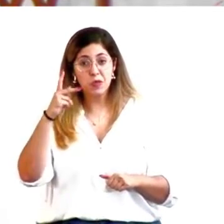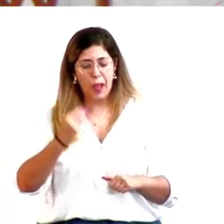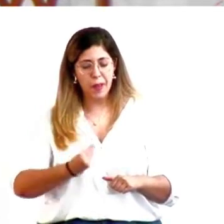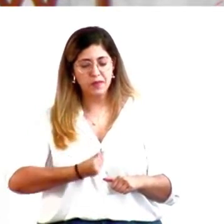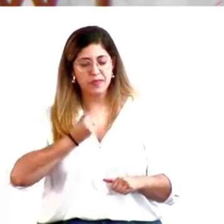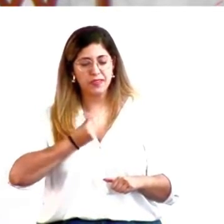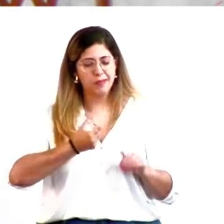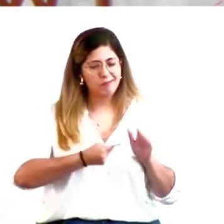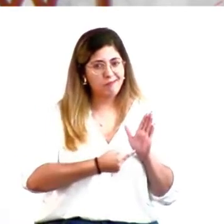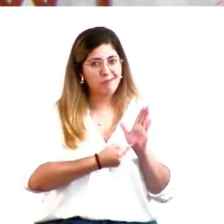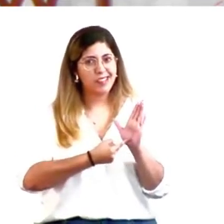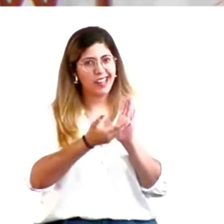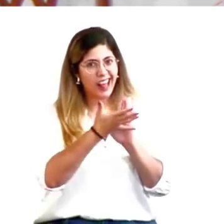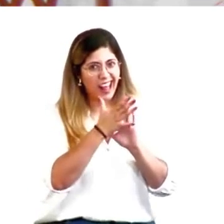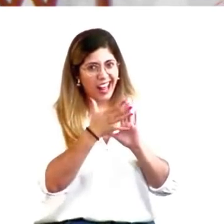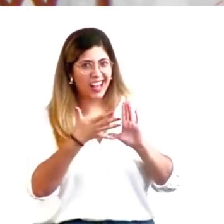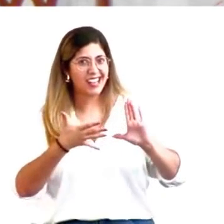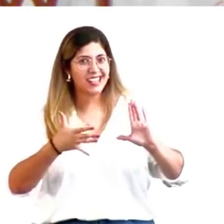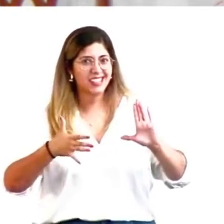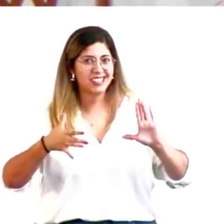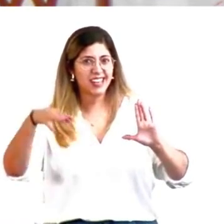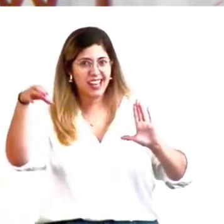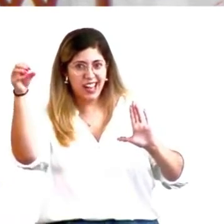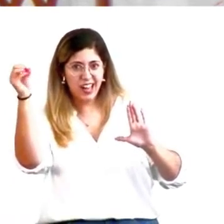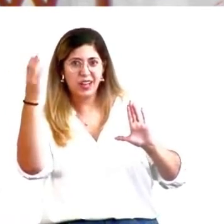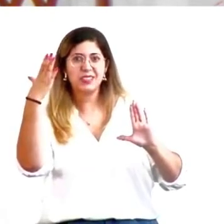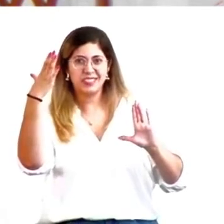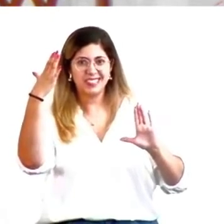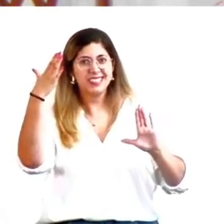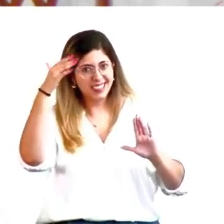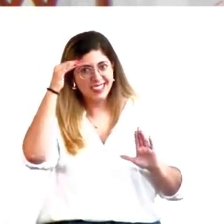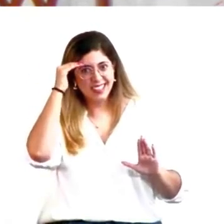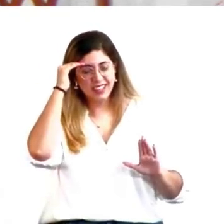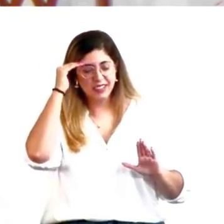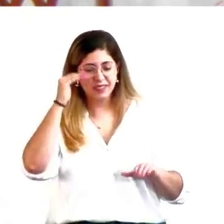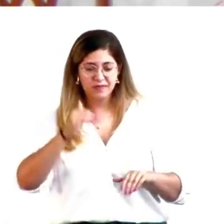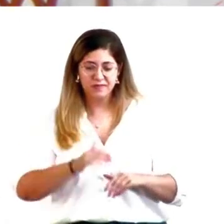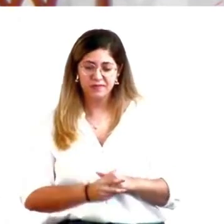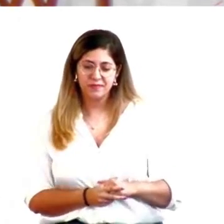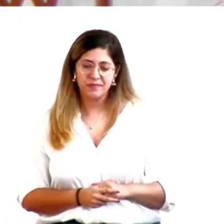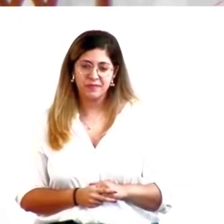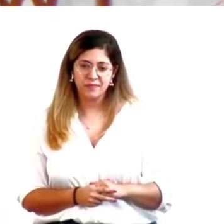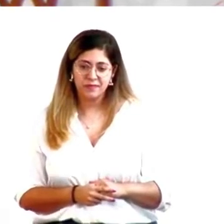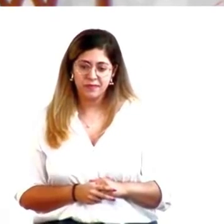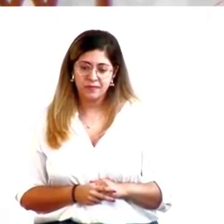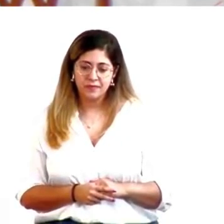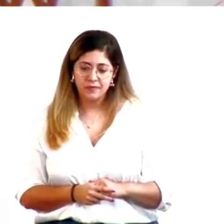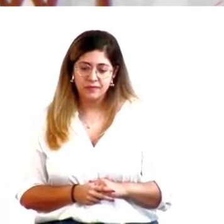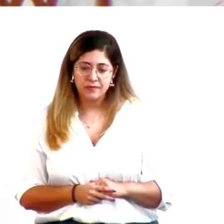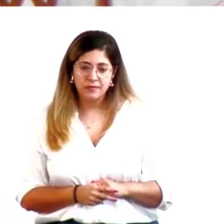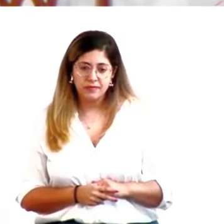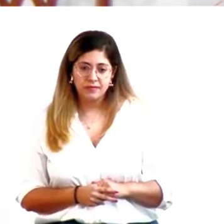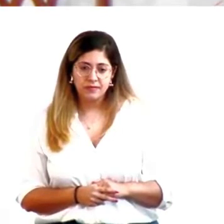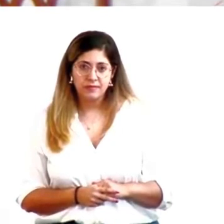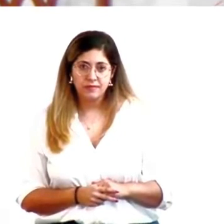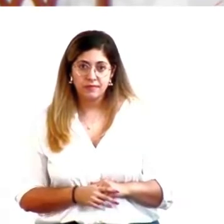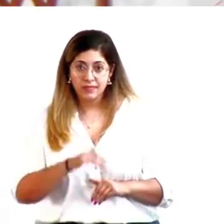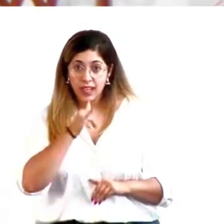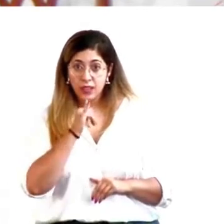você é luz que brilha na escuridão. É isso que ele está